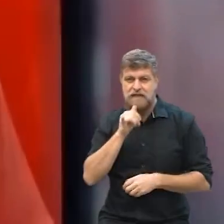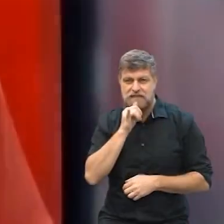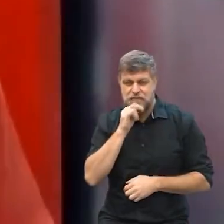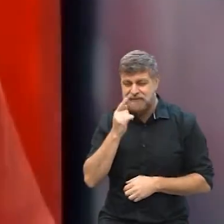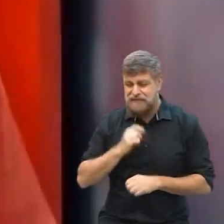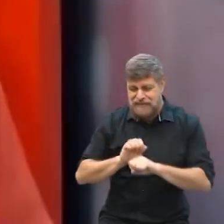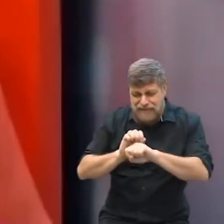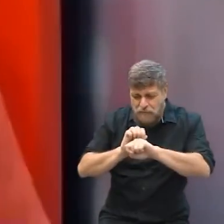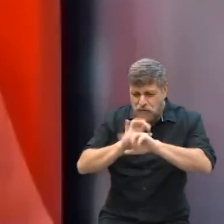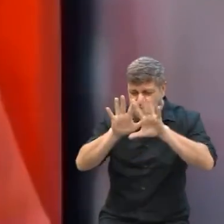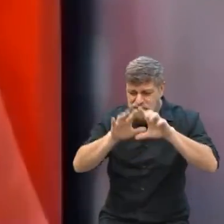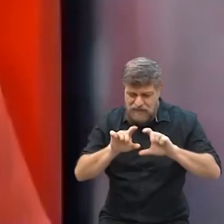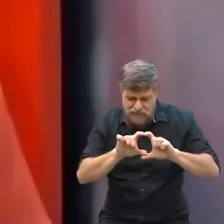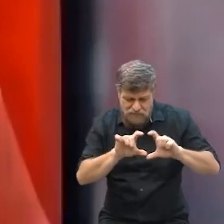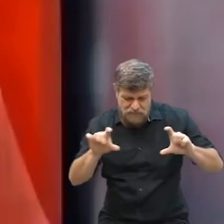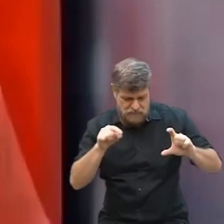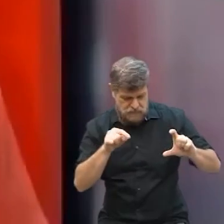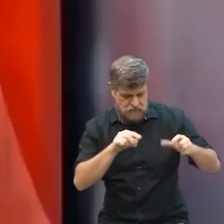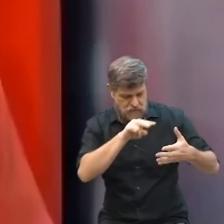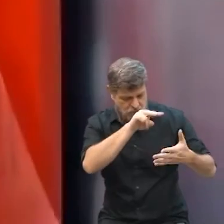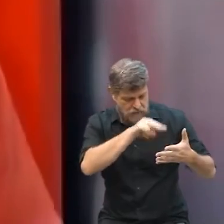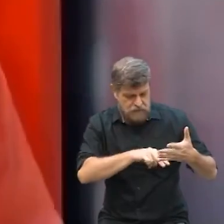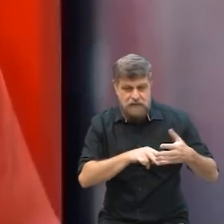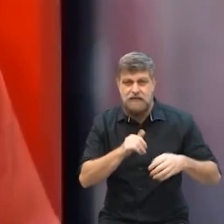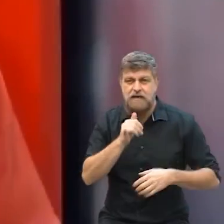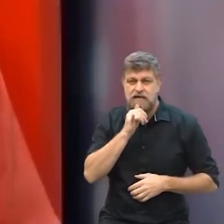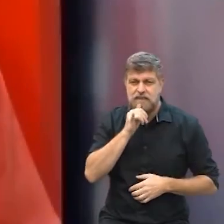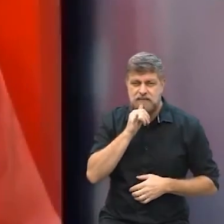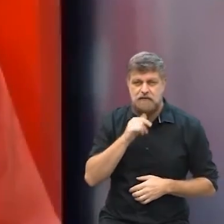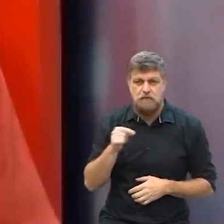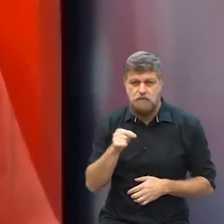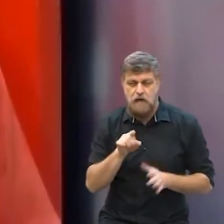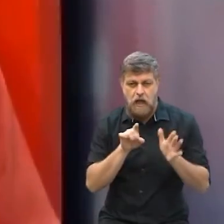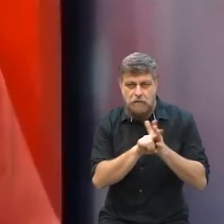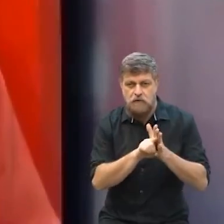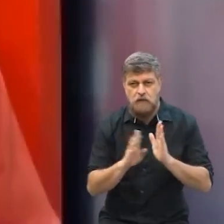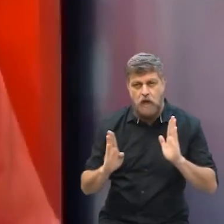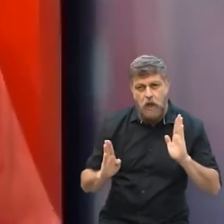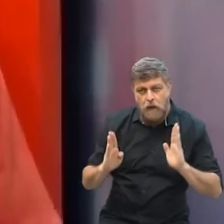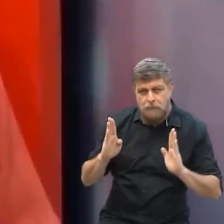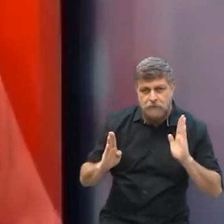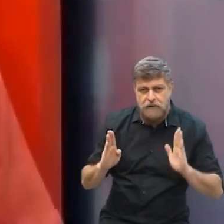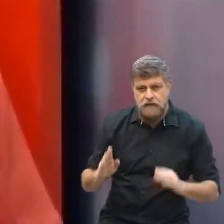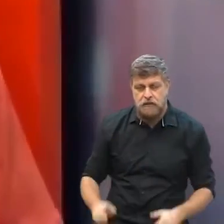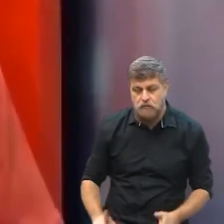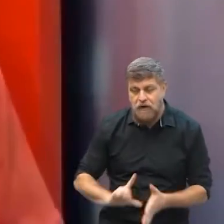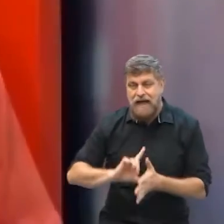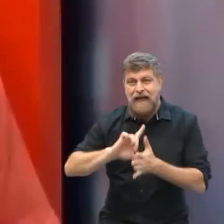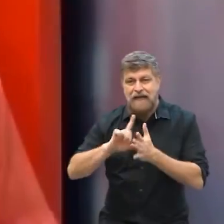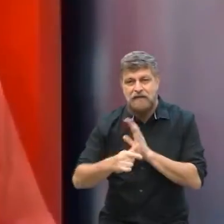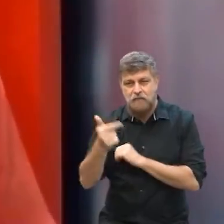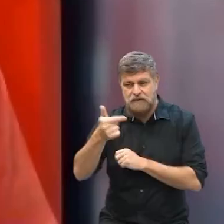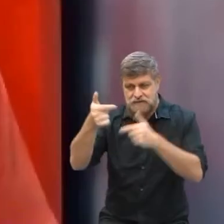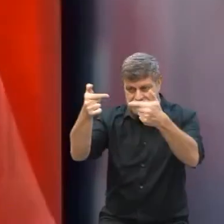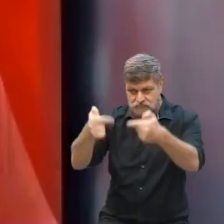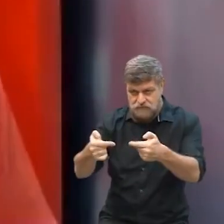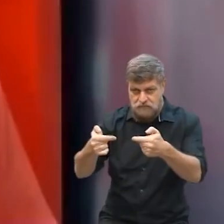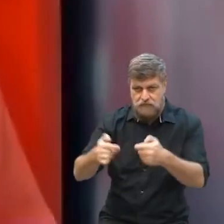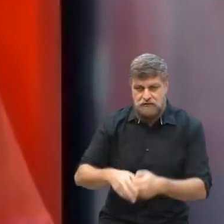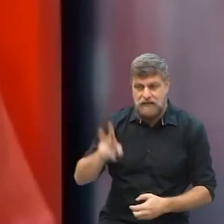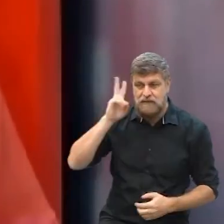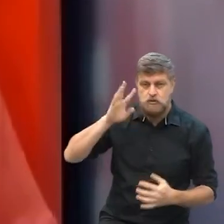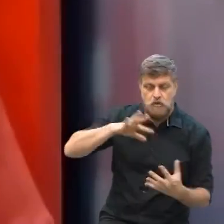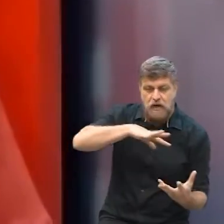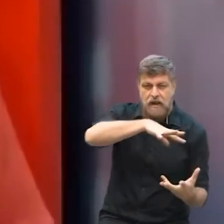coisa muito clara lá, a questão está falando de período pós-Segunda Guerra, na parte de história